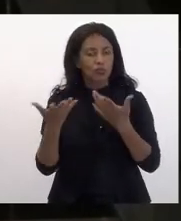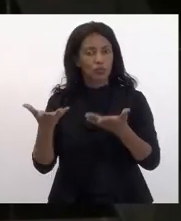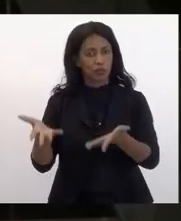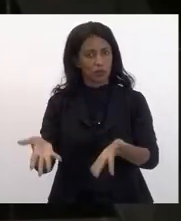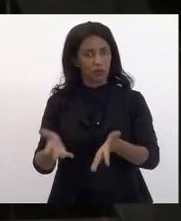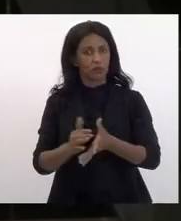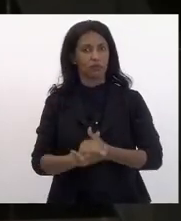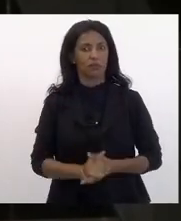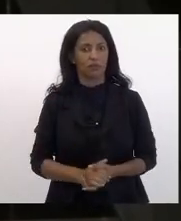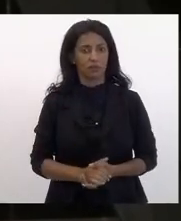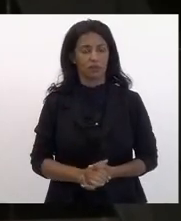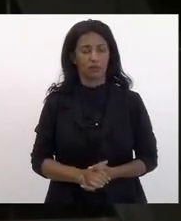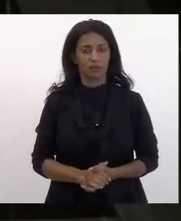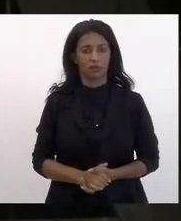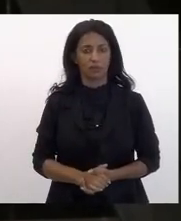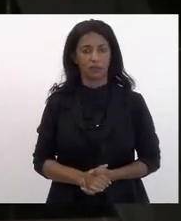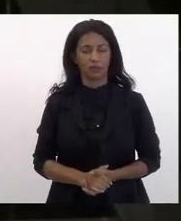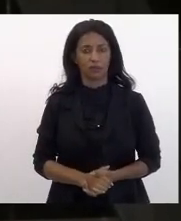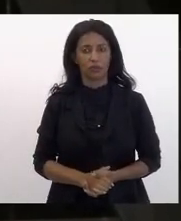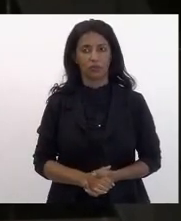isso.